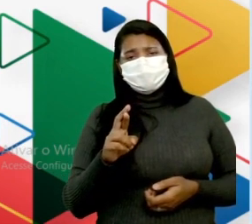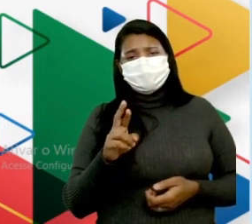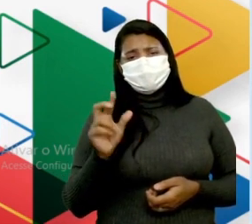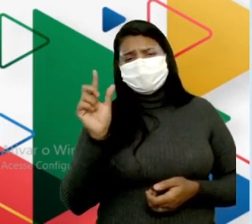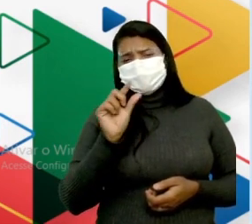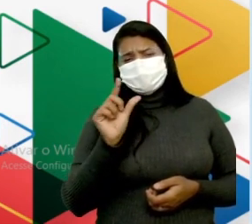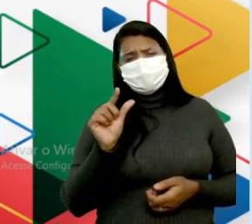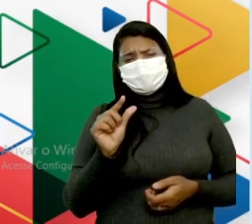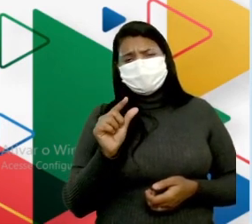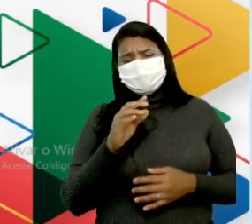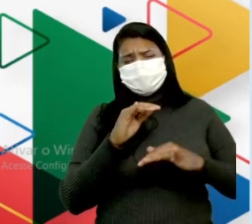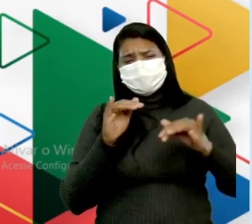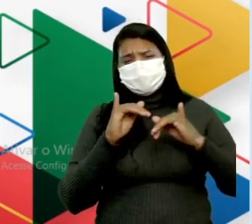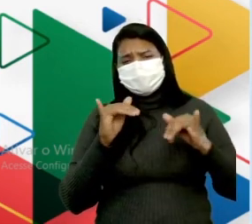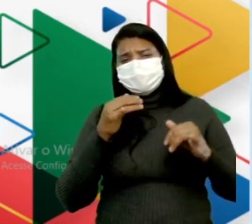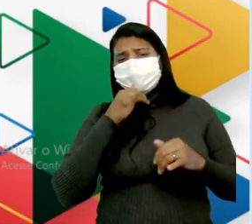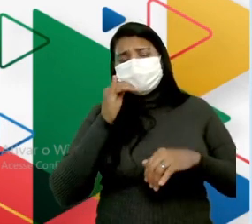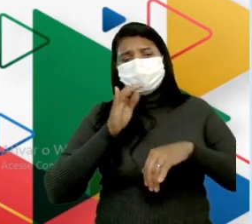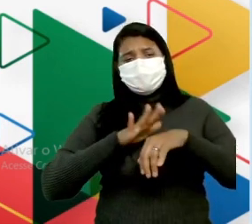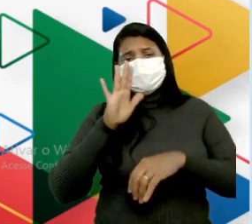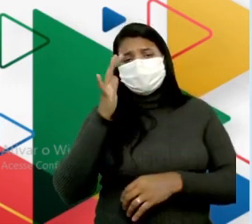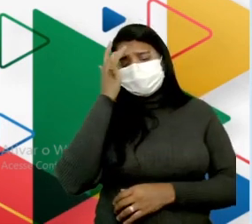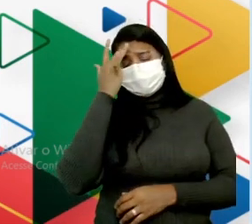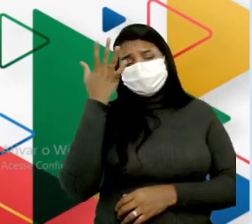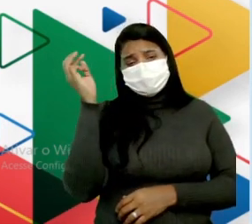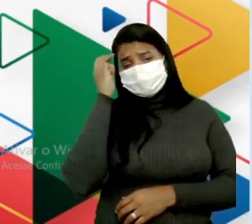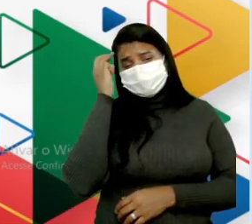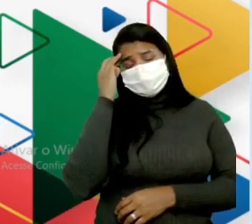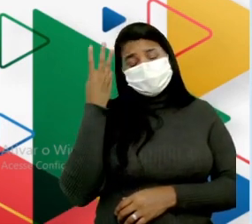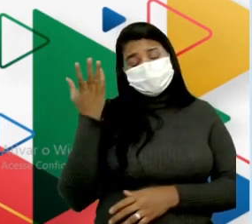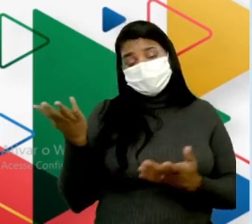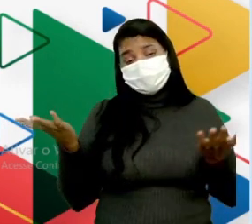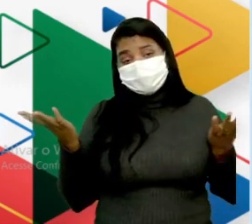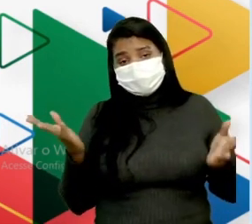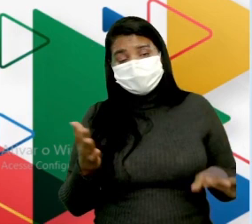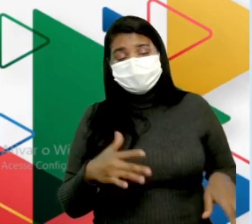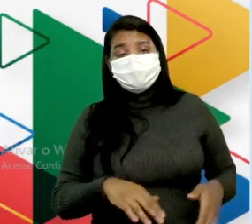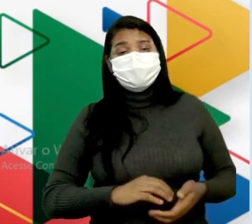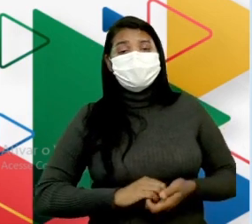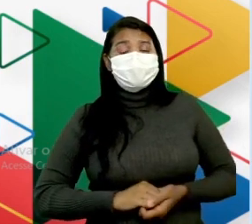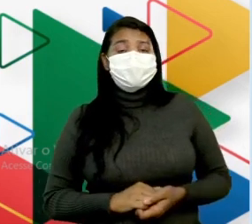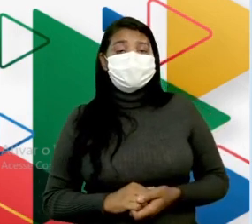respostas curtas eu poderia utilizar? Que é até mais fácil de memorizar. Yes, they were.